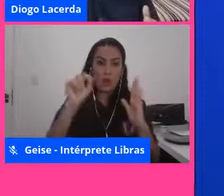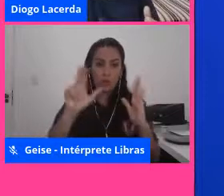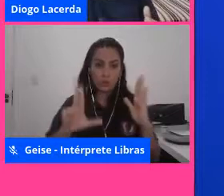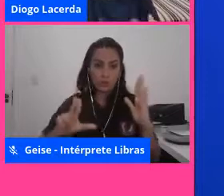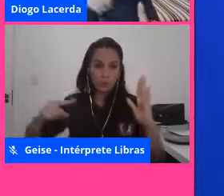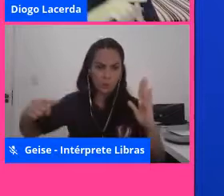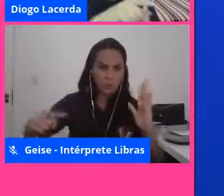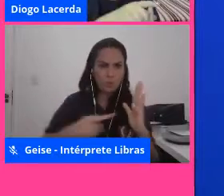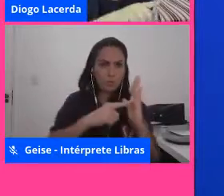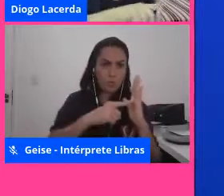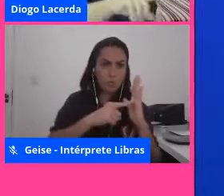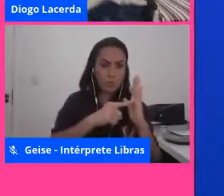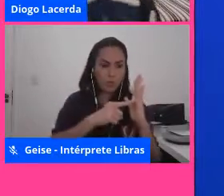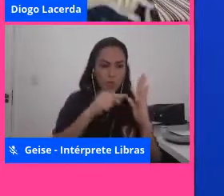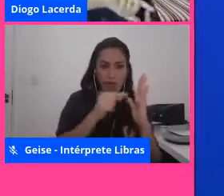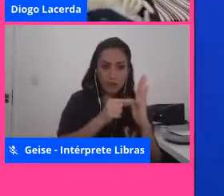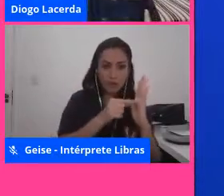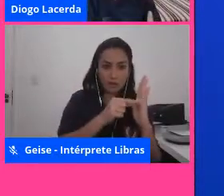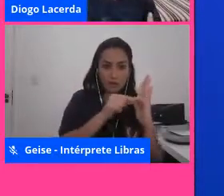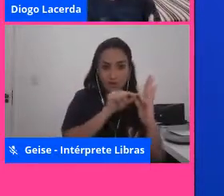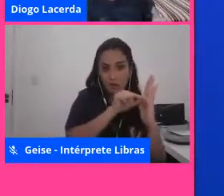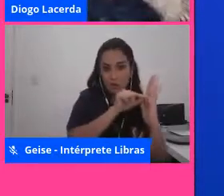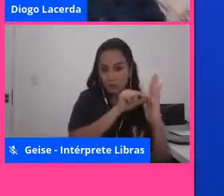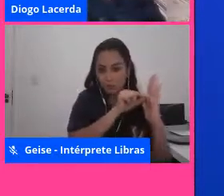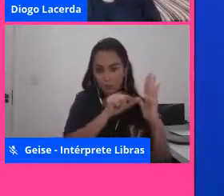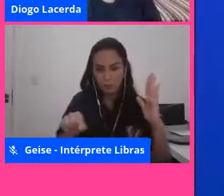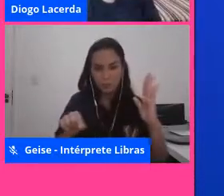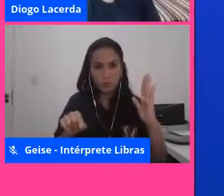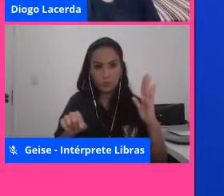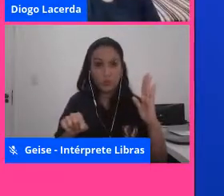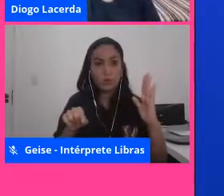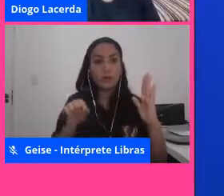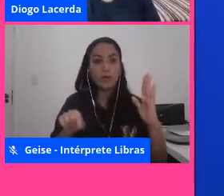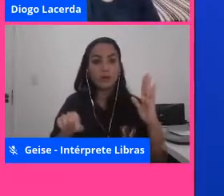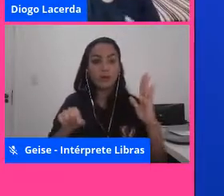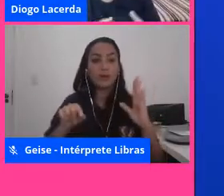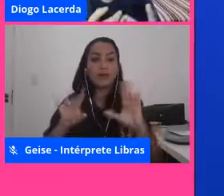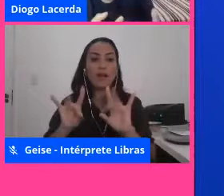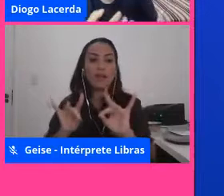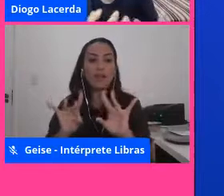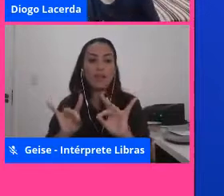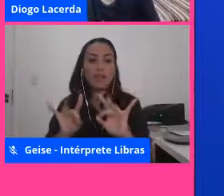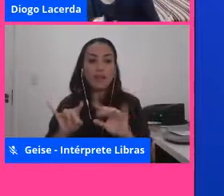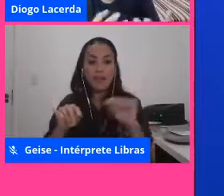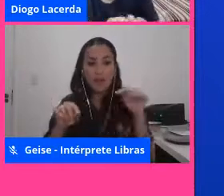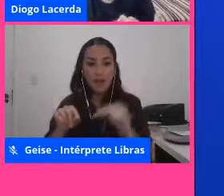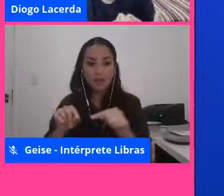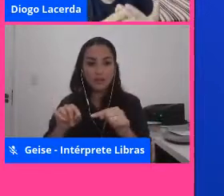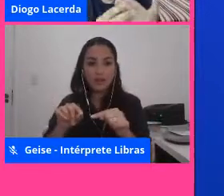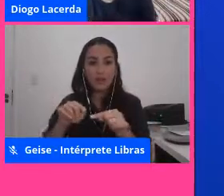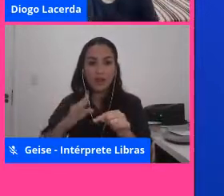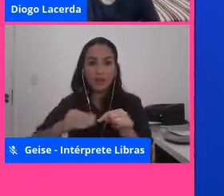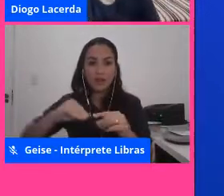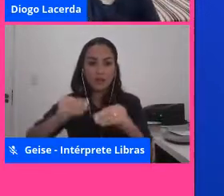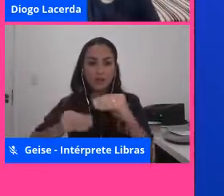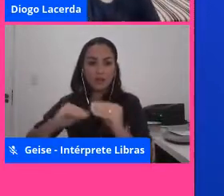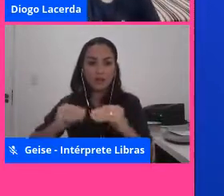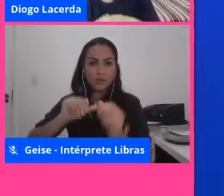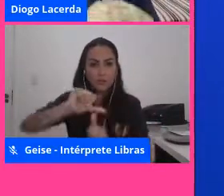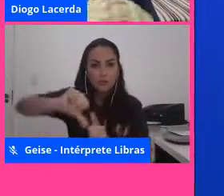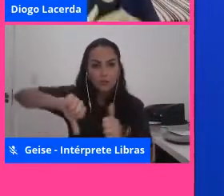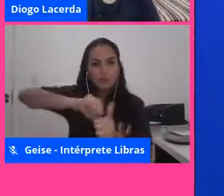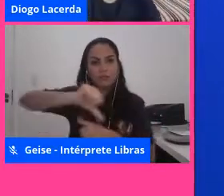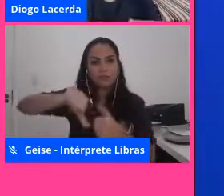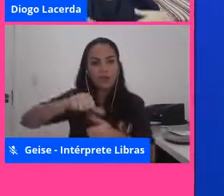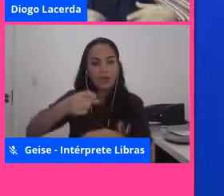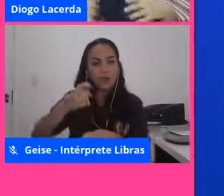bate na resina. E aonde a luz bater, vai ser onde vai ficar a resina líquida, vai ficar dura. E ali eu vou